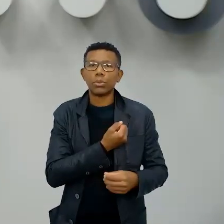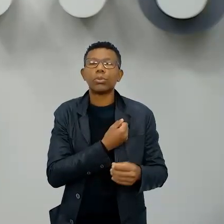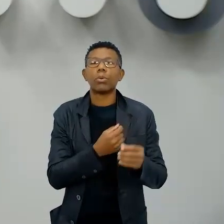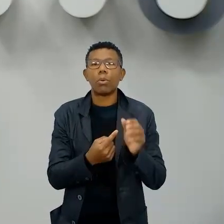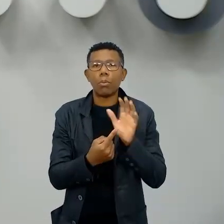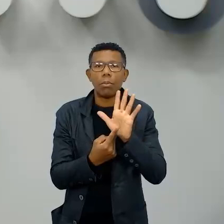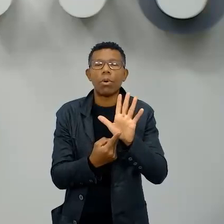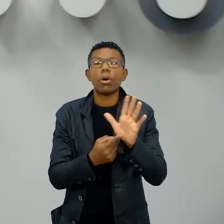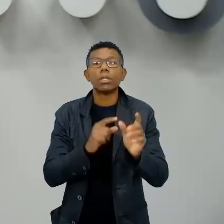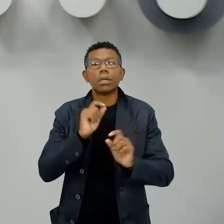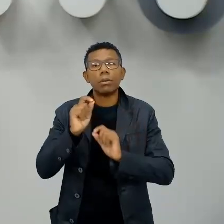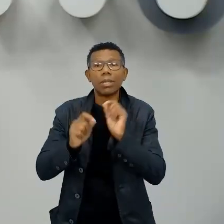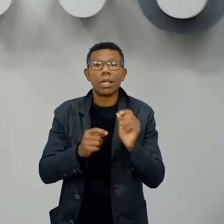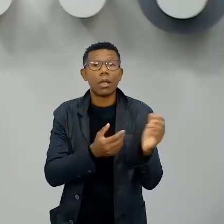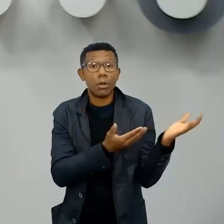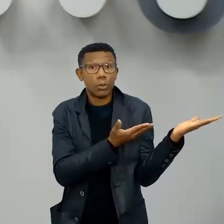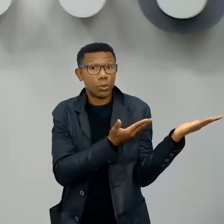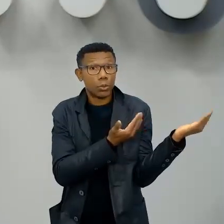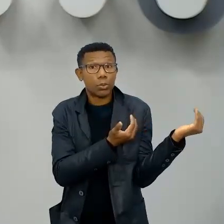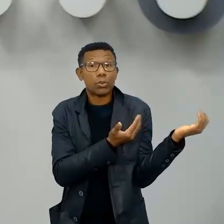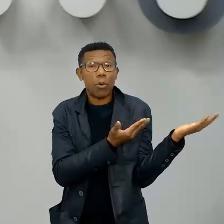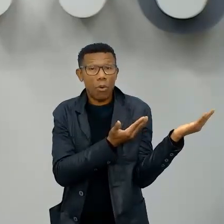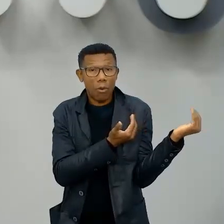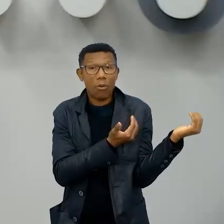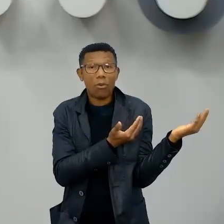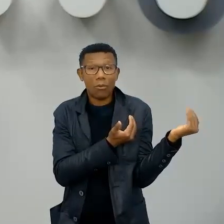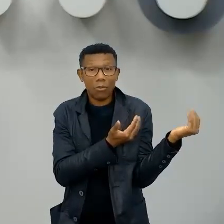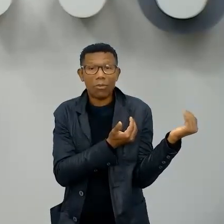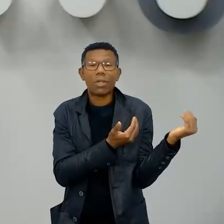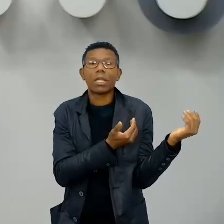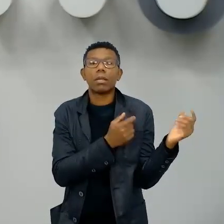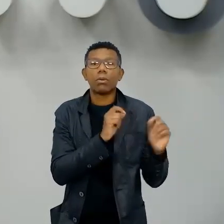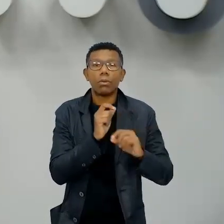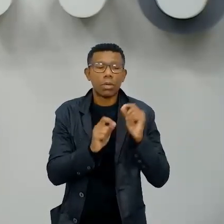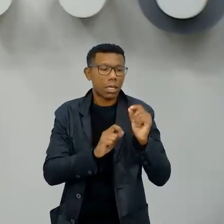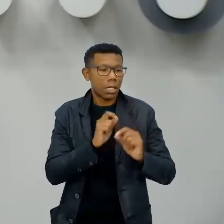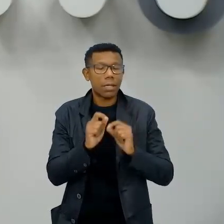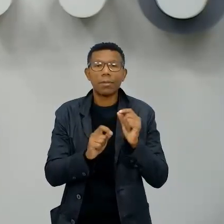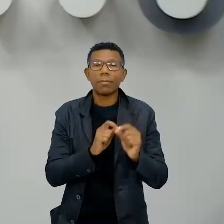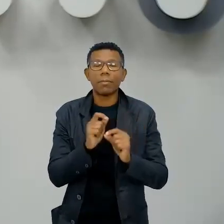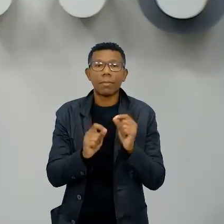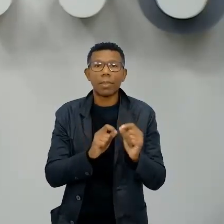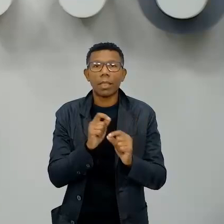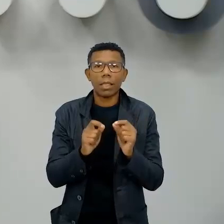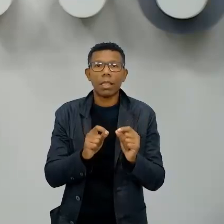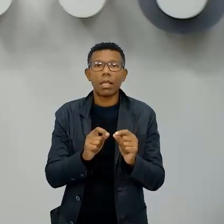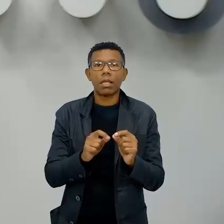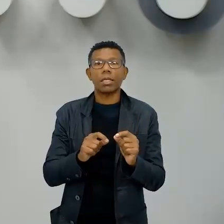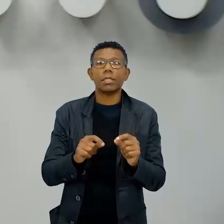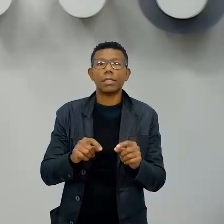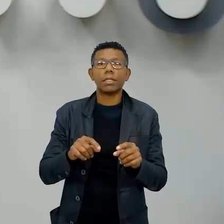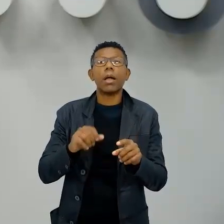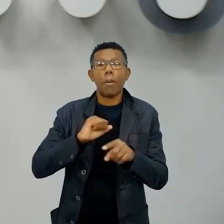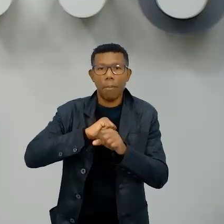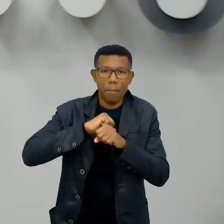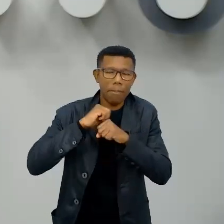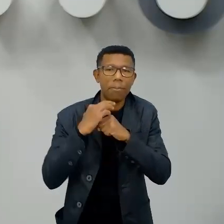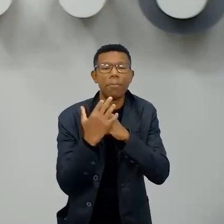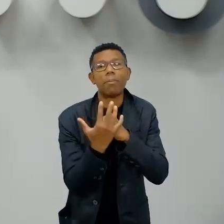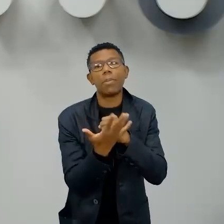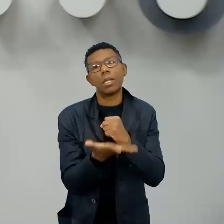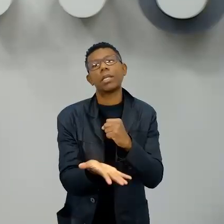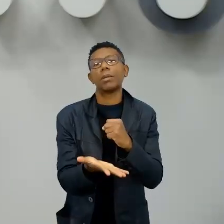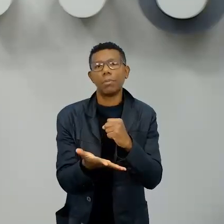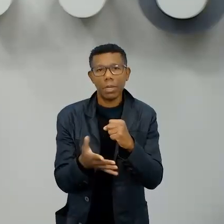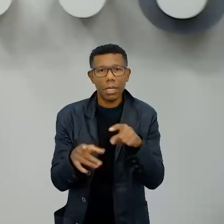uma quantidade absurda de jovens. Crescente, né? Crescente, infelizmente, por conta desse isolamento, inclusive de pandemia, em que